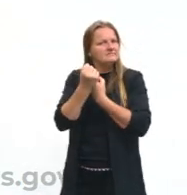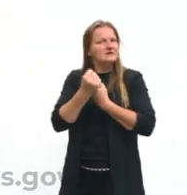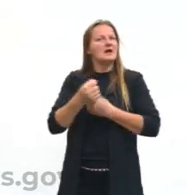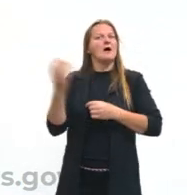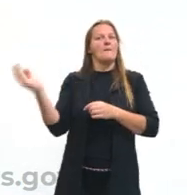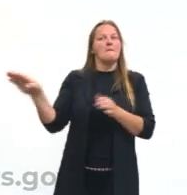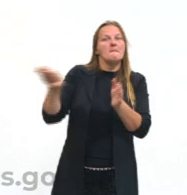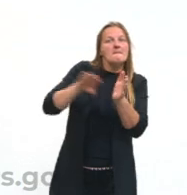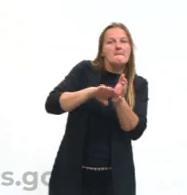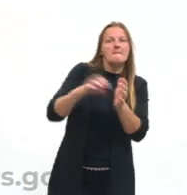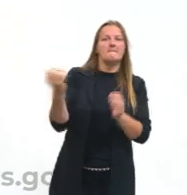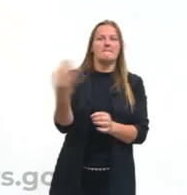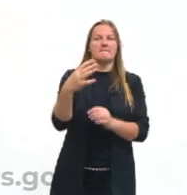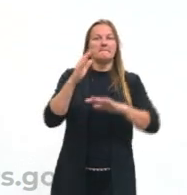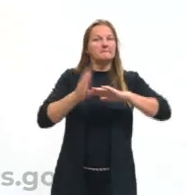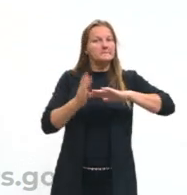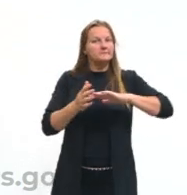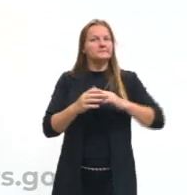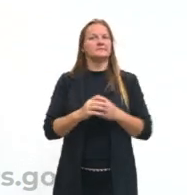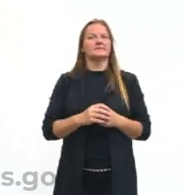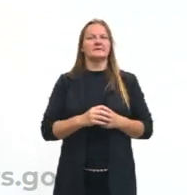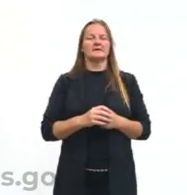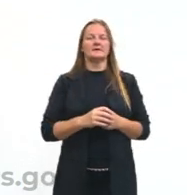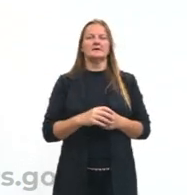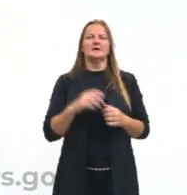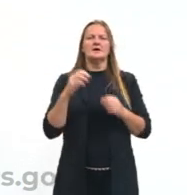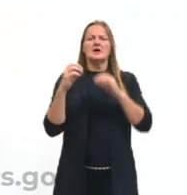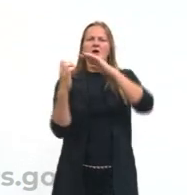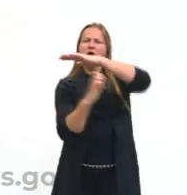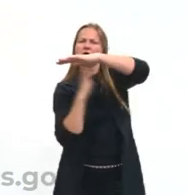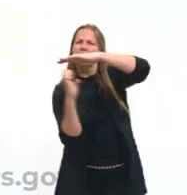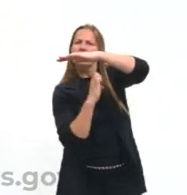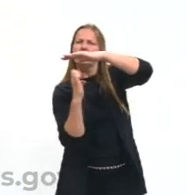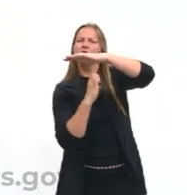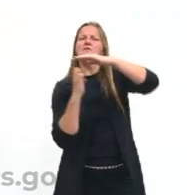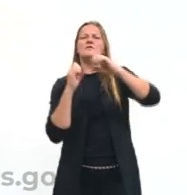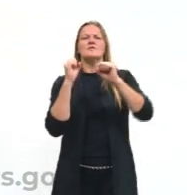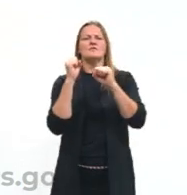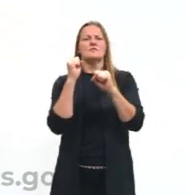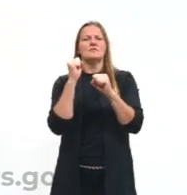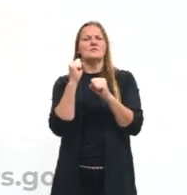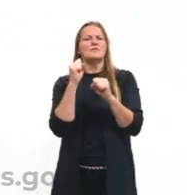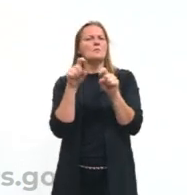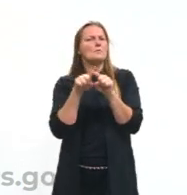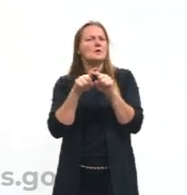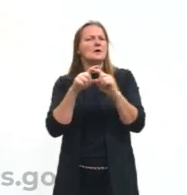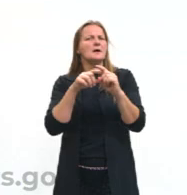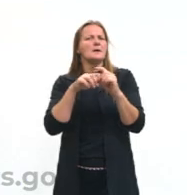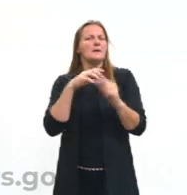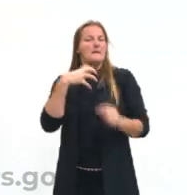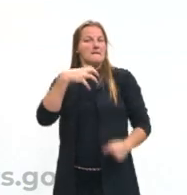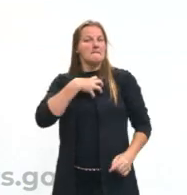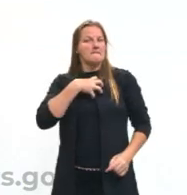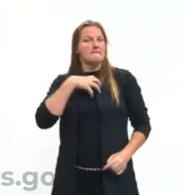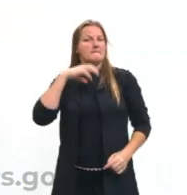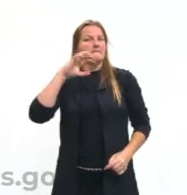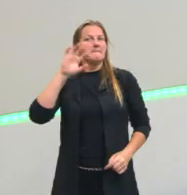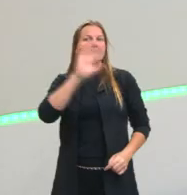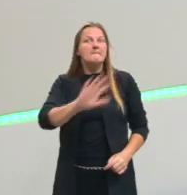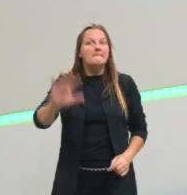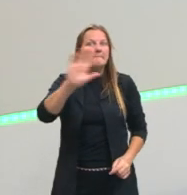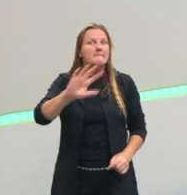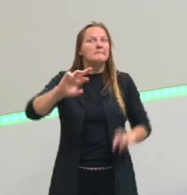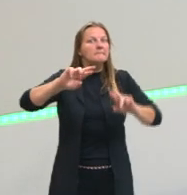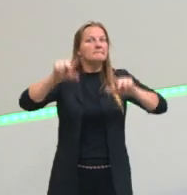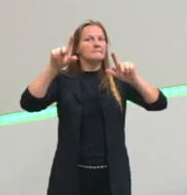já aqui questão relacionada à questão da Revolução Industrial um outro paradigma não é o mesmo problema dos gregos é um outro paradigma